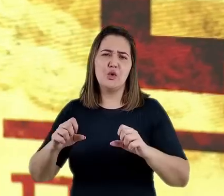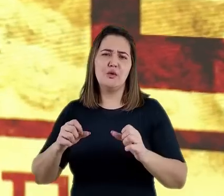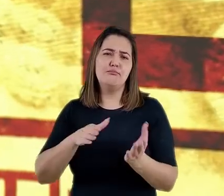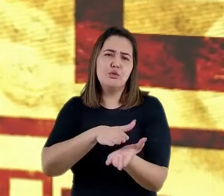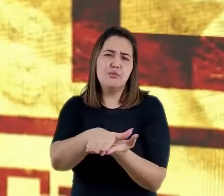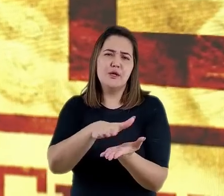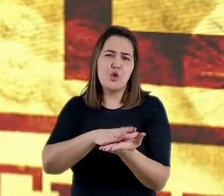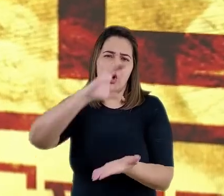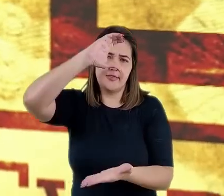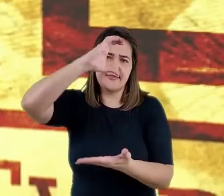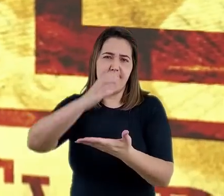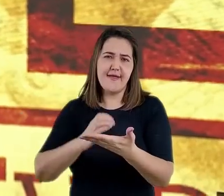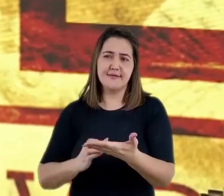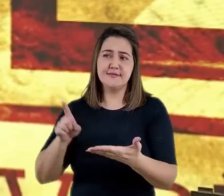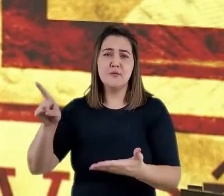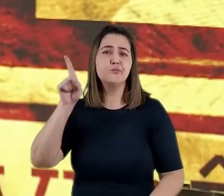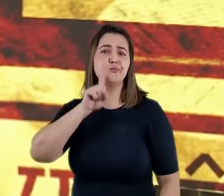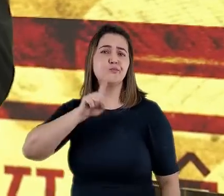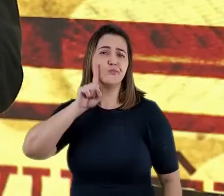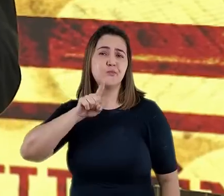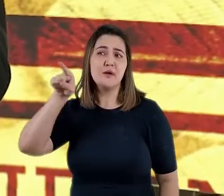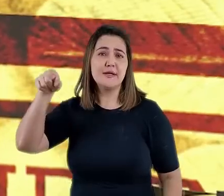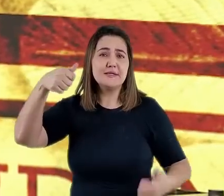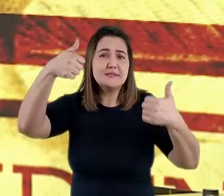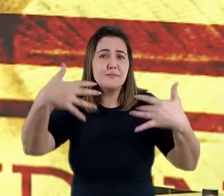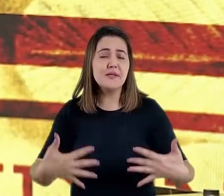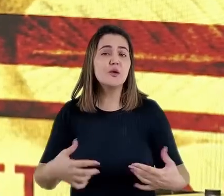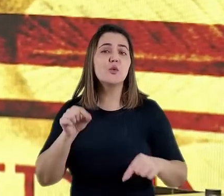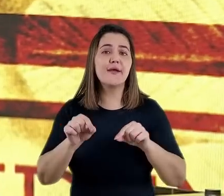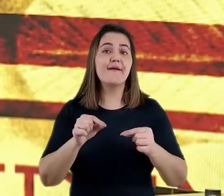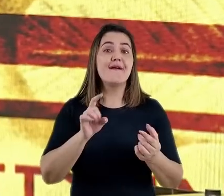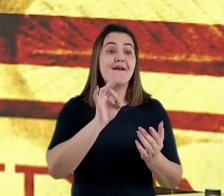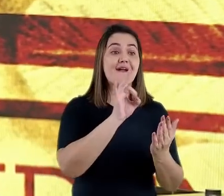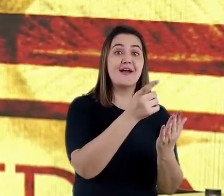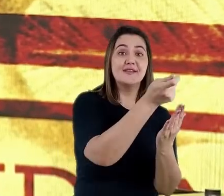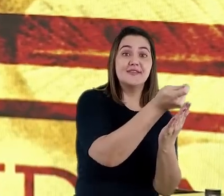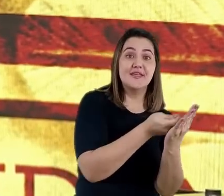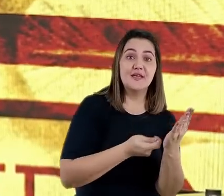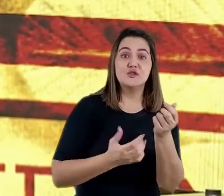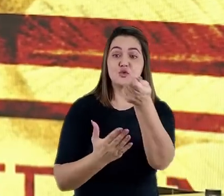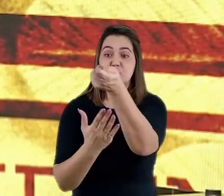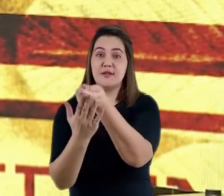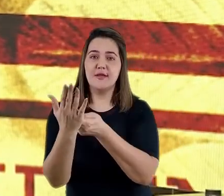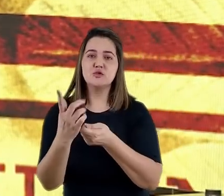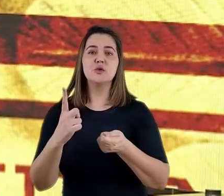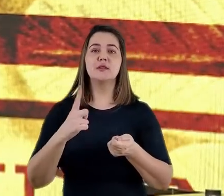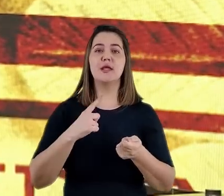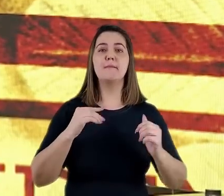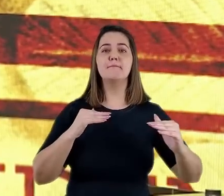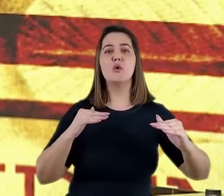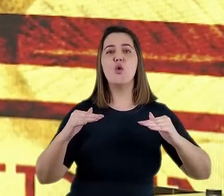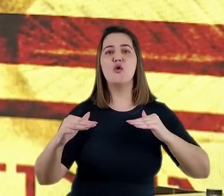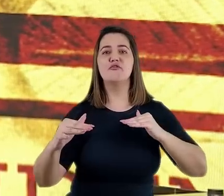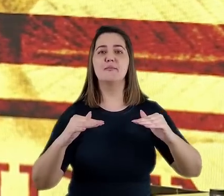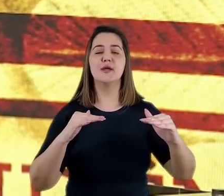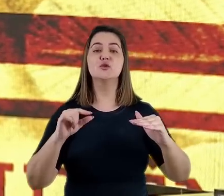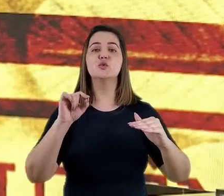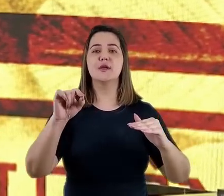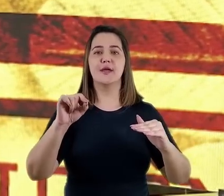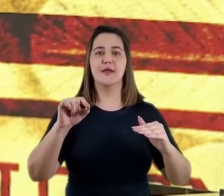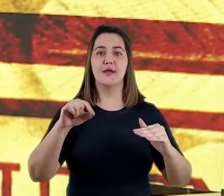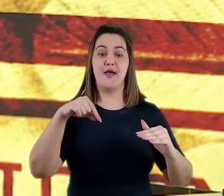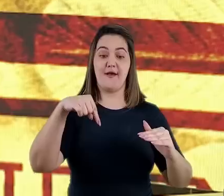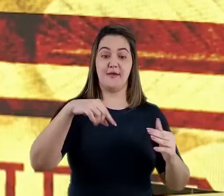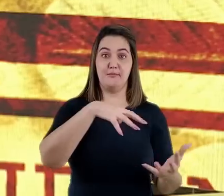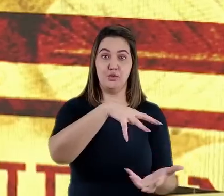Estados Unidos em que tratou desse assunto. Ele mostrou como cada uma destas passagens possuem um movimento do